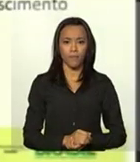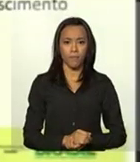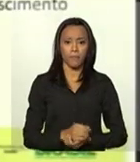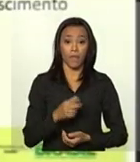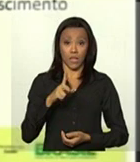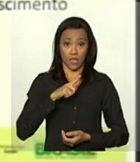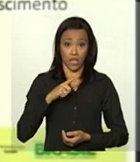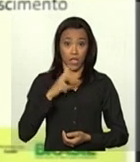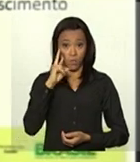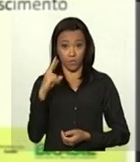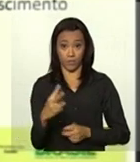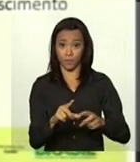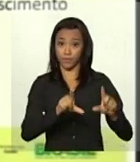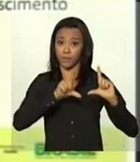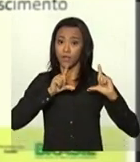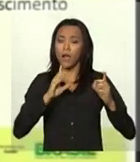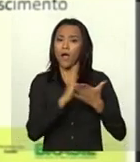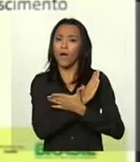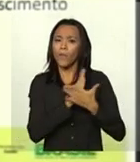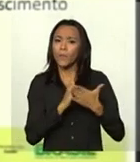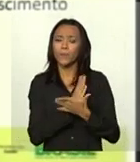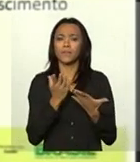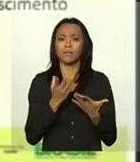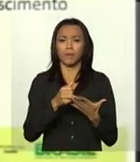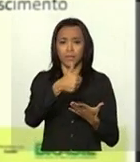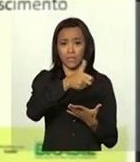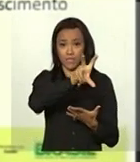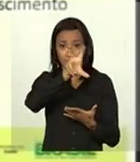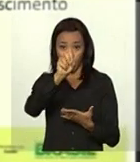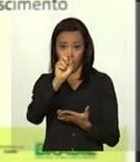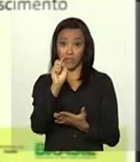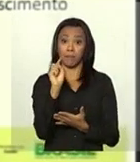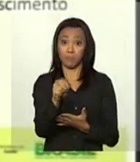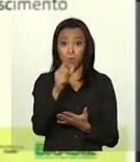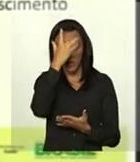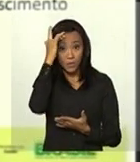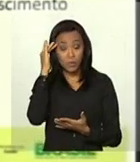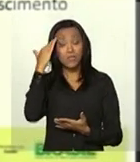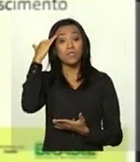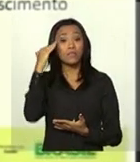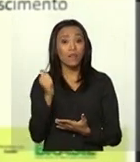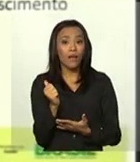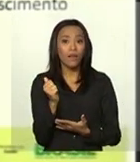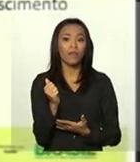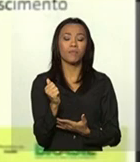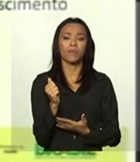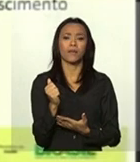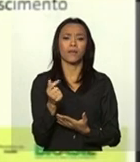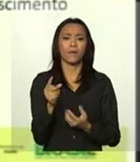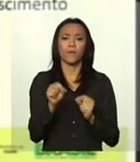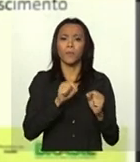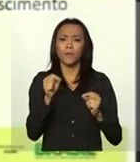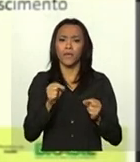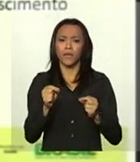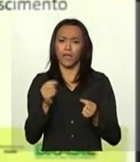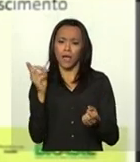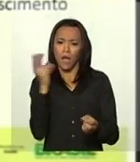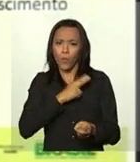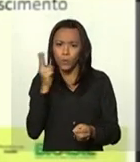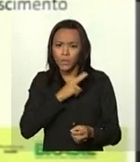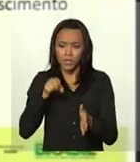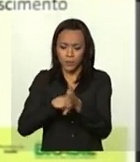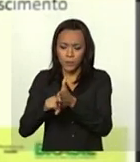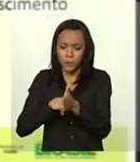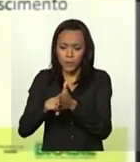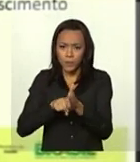Aqui tem algumas dessas ações que a gente faz para que esses 150 mil conheçam essa, né, a oferta de teste rápido em unidade